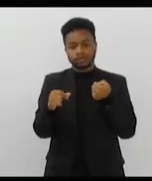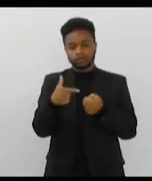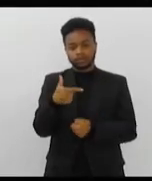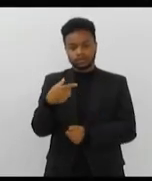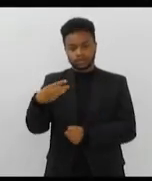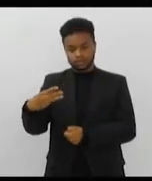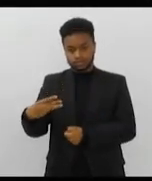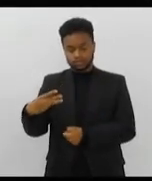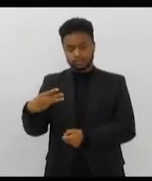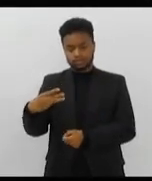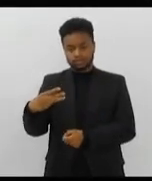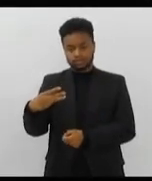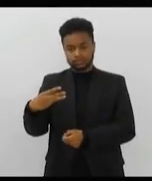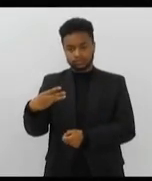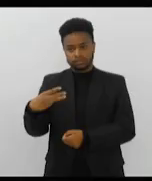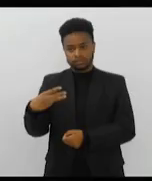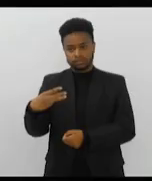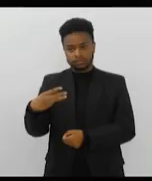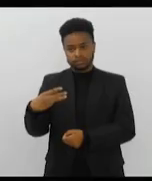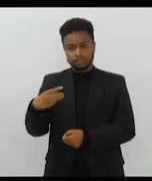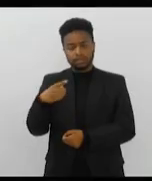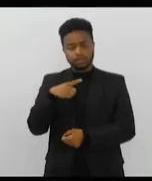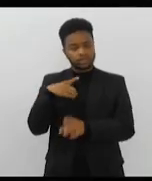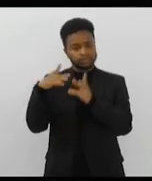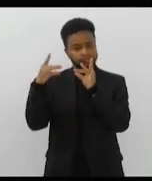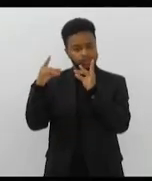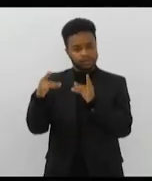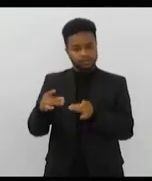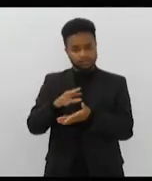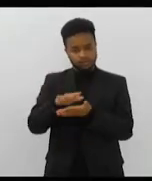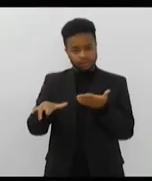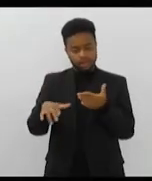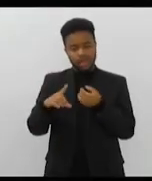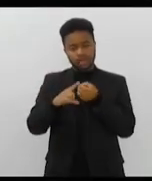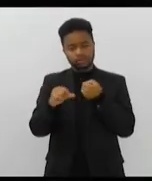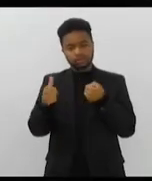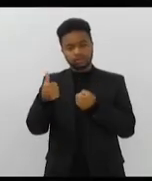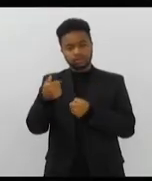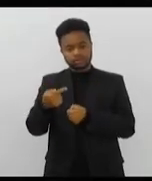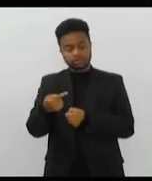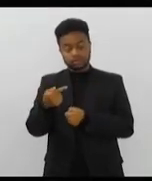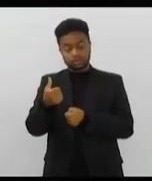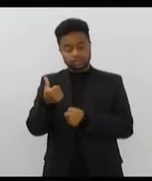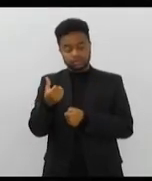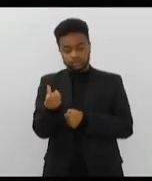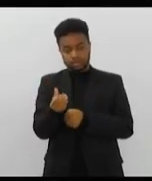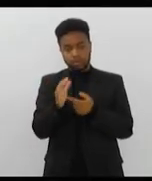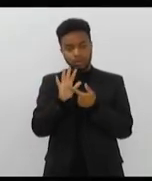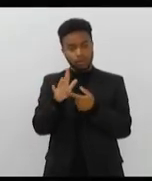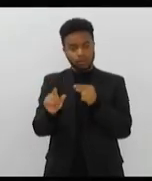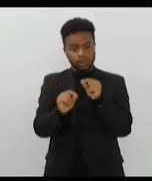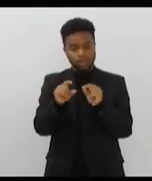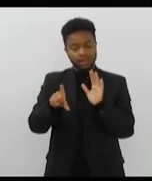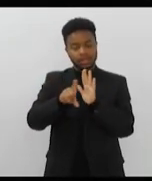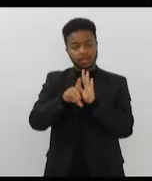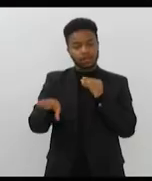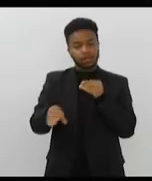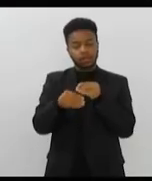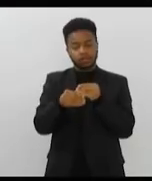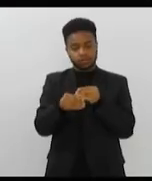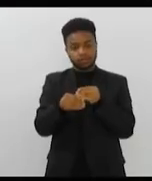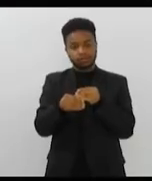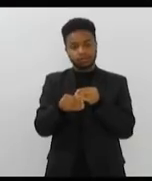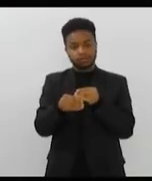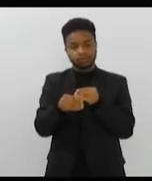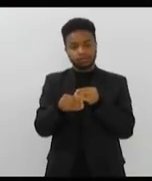23 cuidam de muitos aspectos. O artigo 16 diz o seguinte, da Lei Complementar